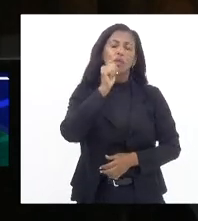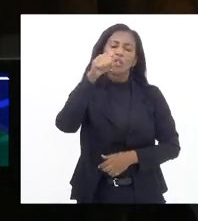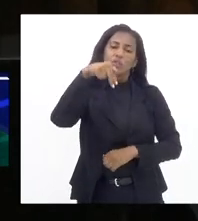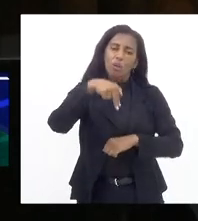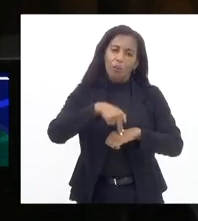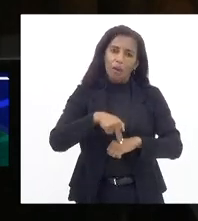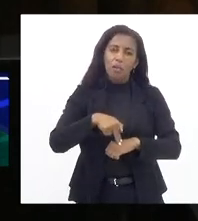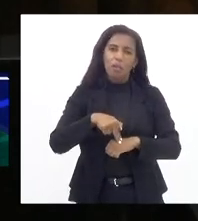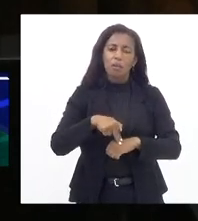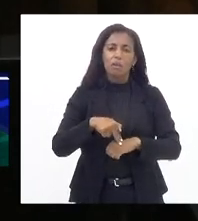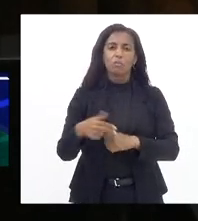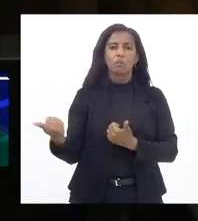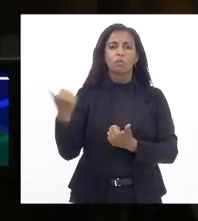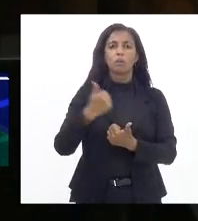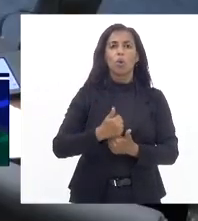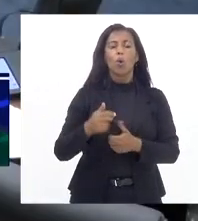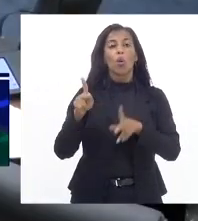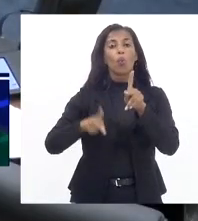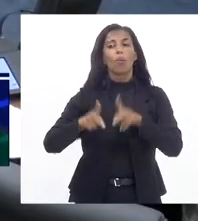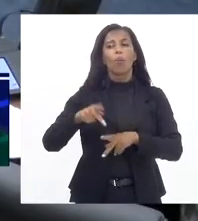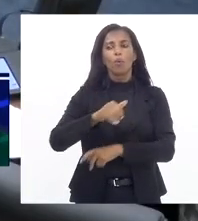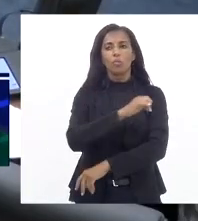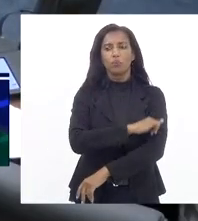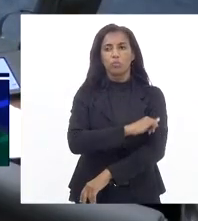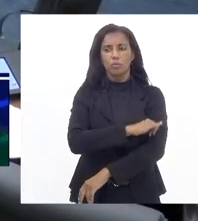o povo do Rio de Janeiro.